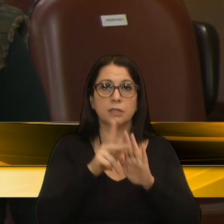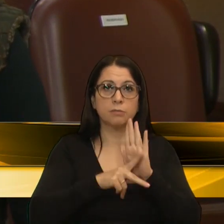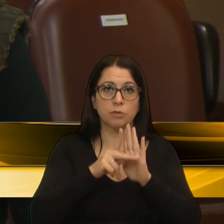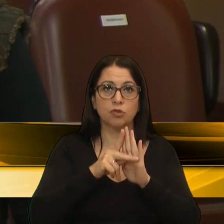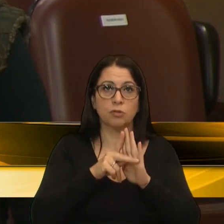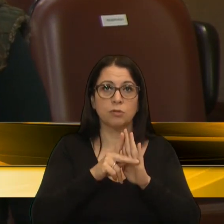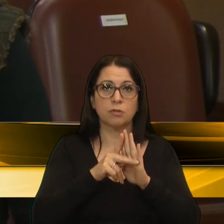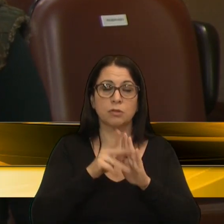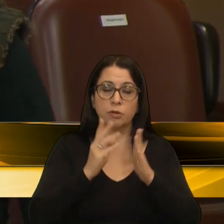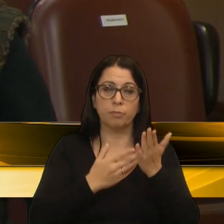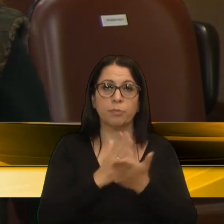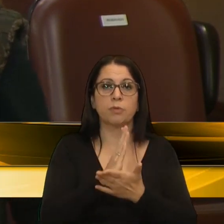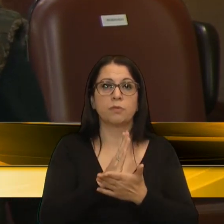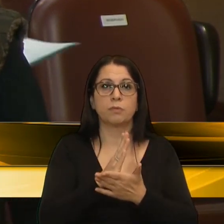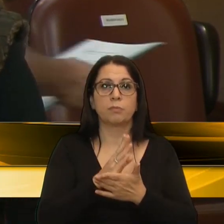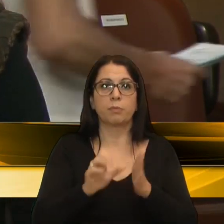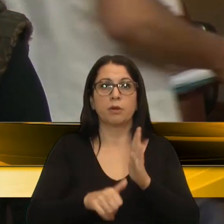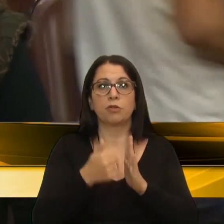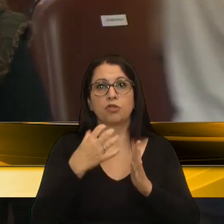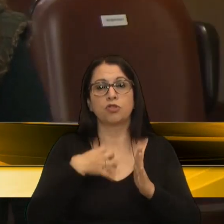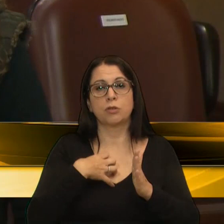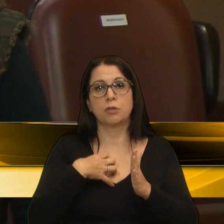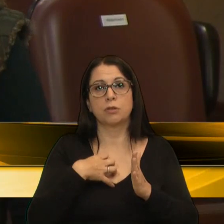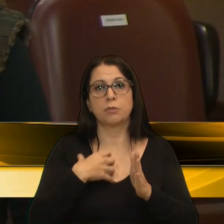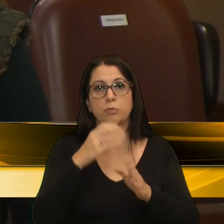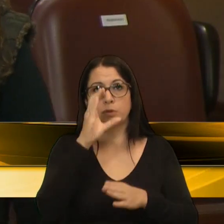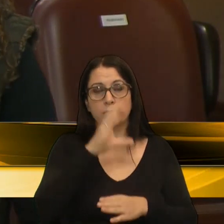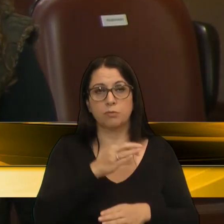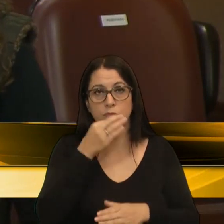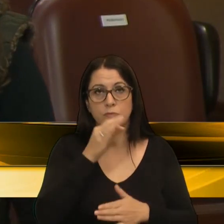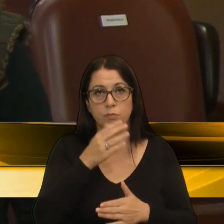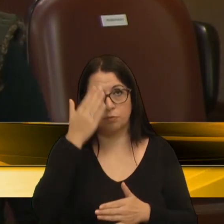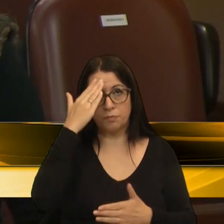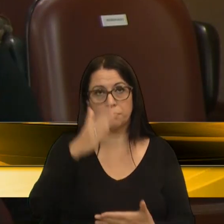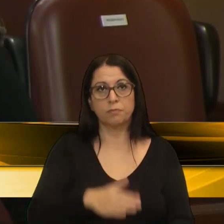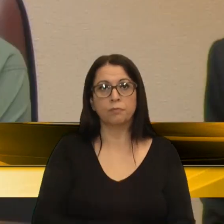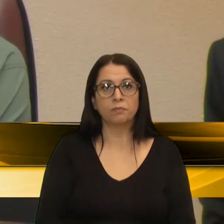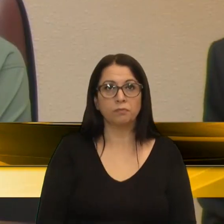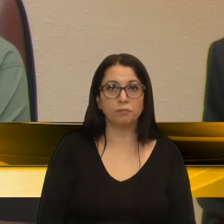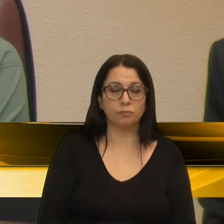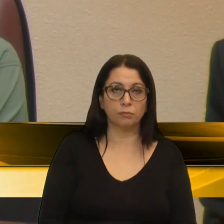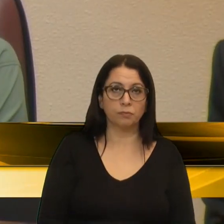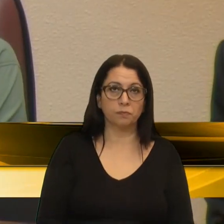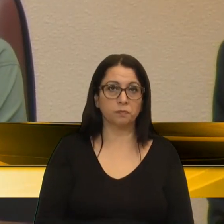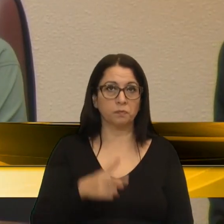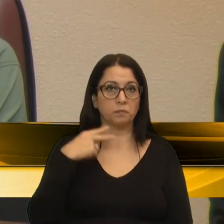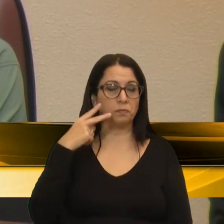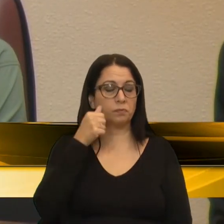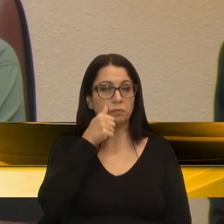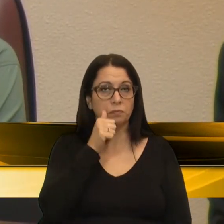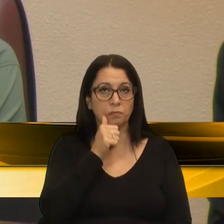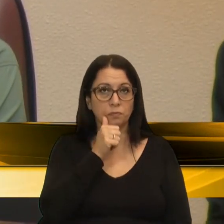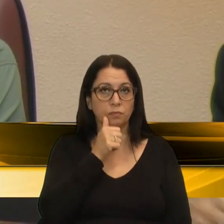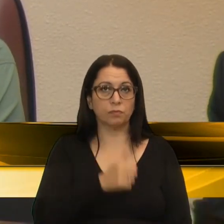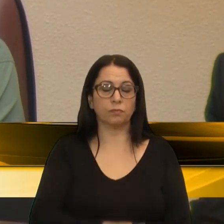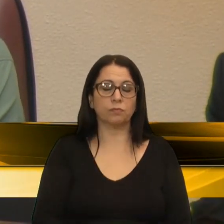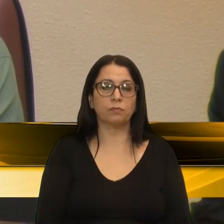projeto seja aprovado da melhor forma para os cidadãos de Caxias do Sul. Muito obrigada. Vereadora Paula Iores.